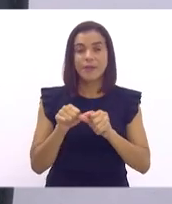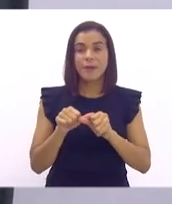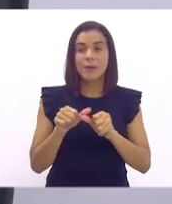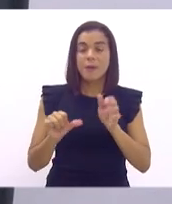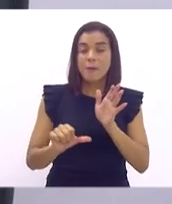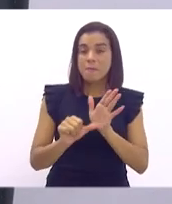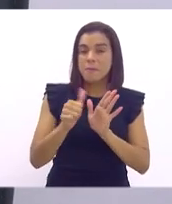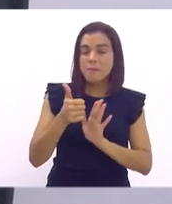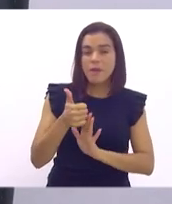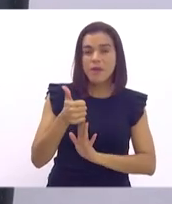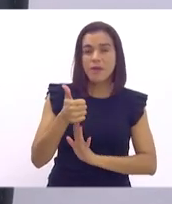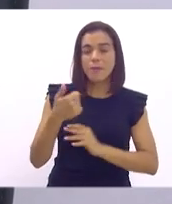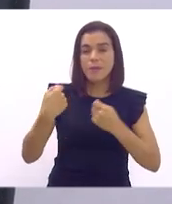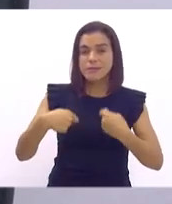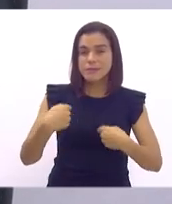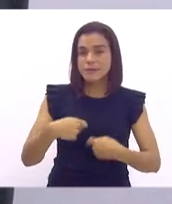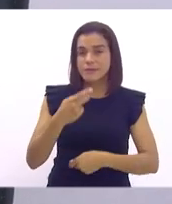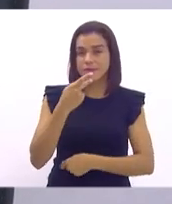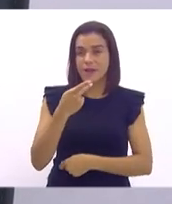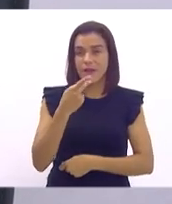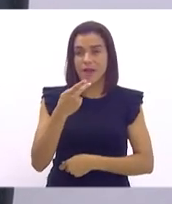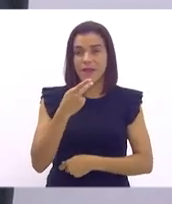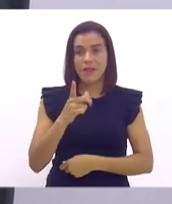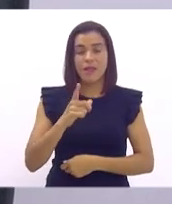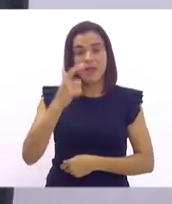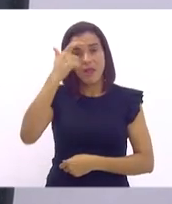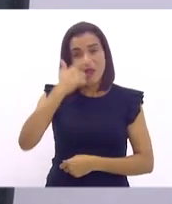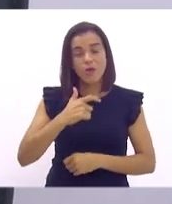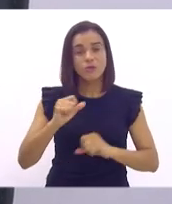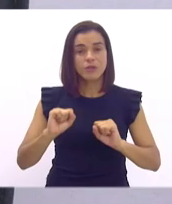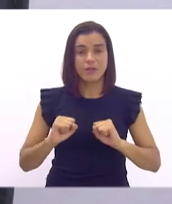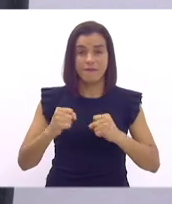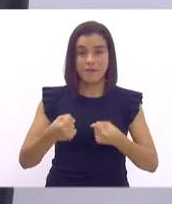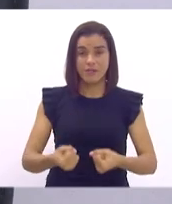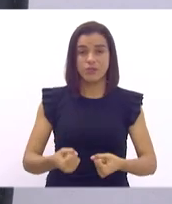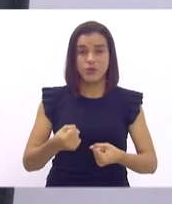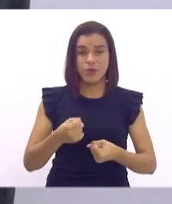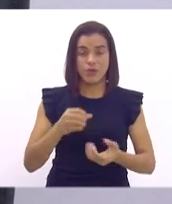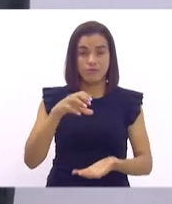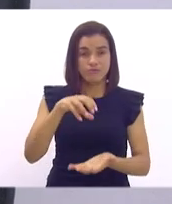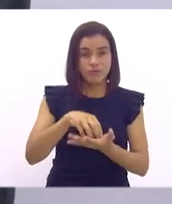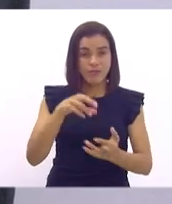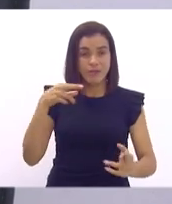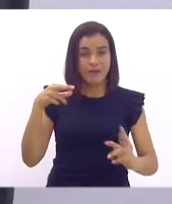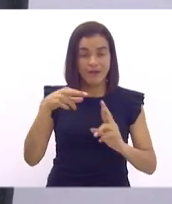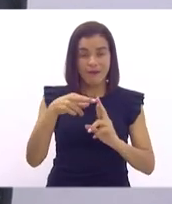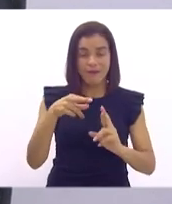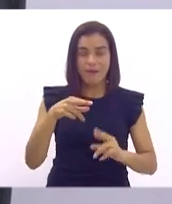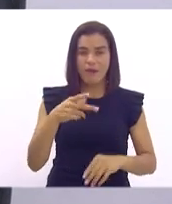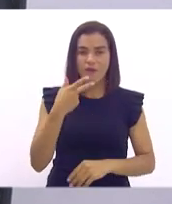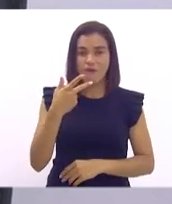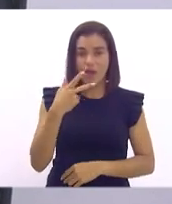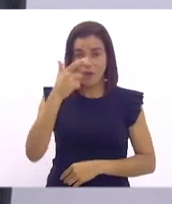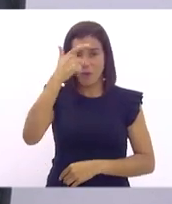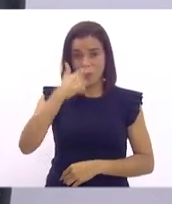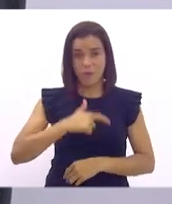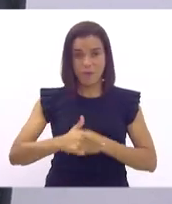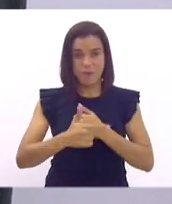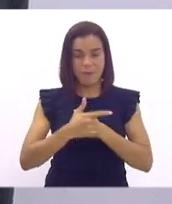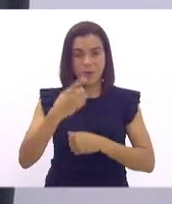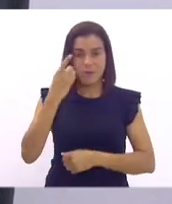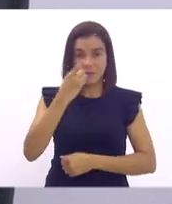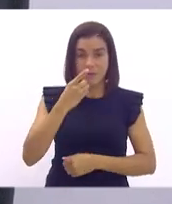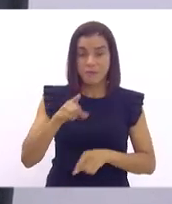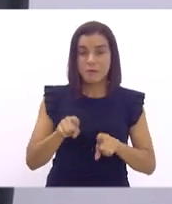primeiro lugar, dizer que sou uma grande defensora dos centros de referência. E digo isso não só do meu papel de deputada,